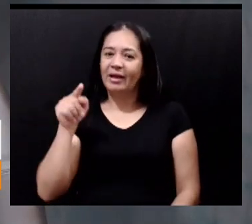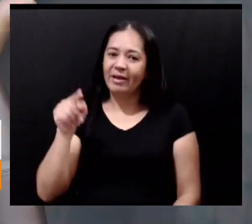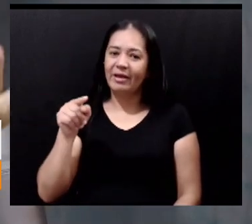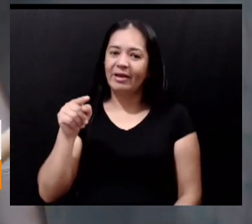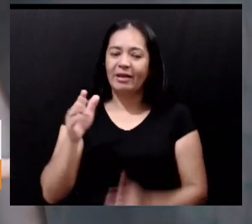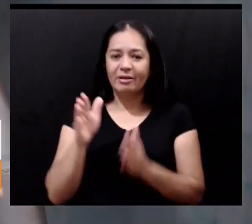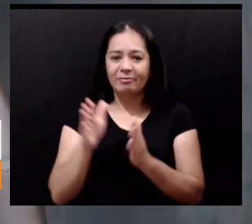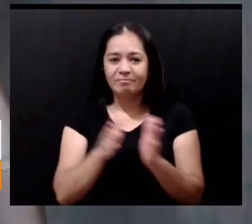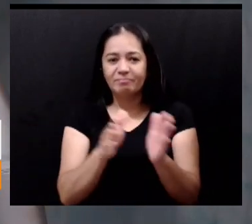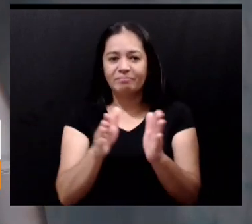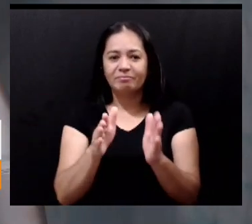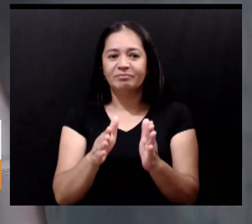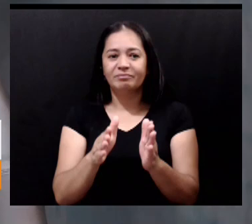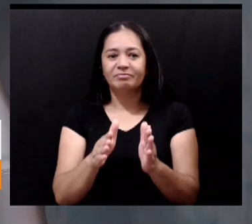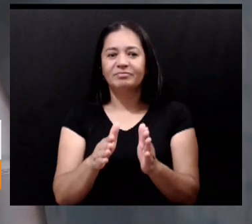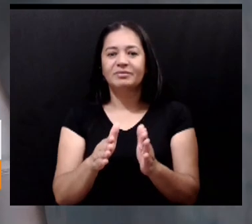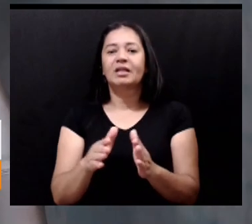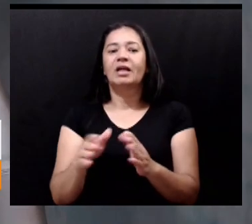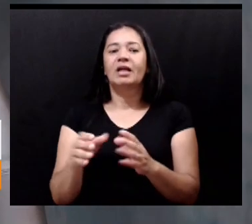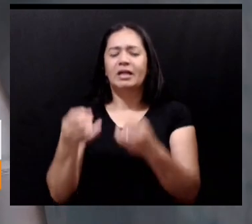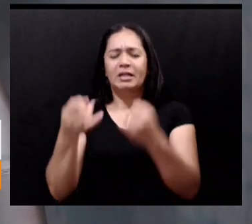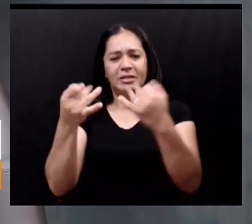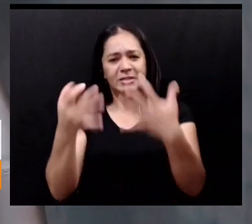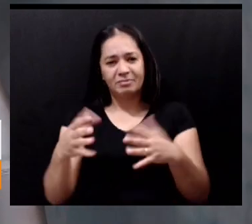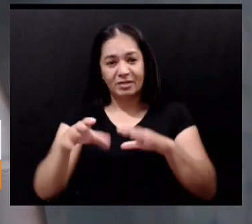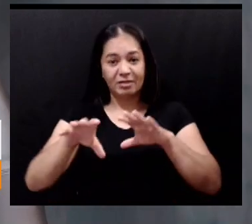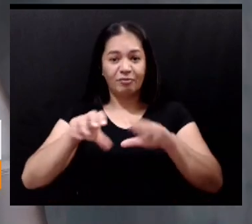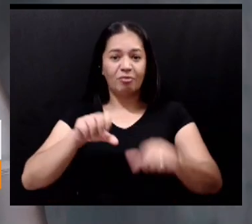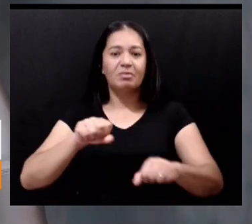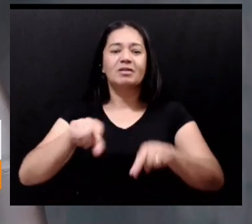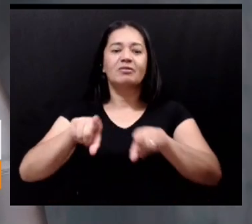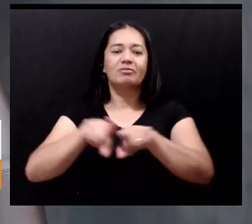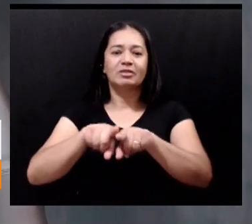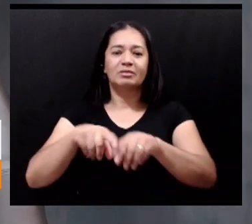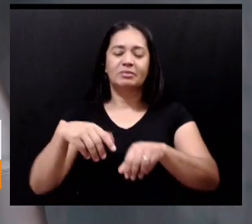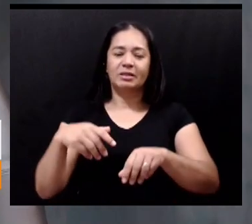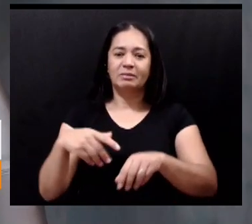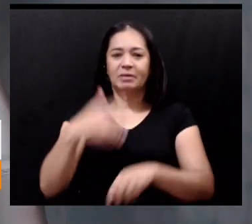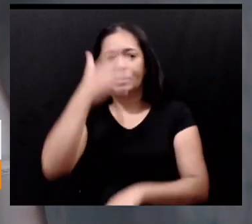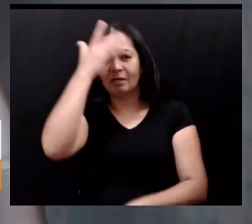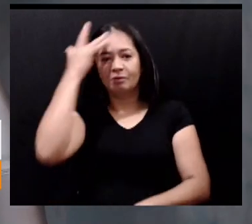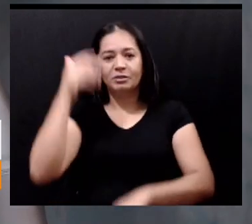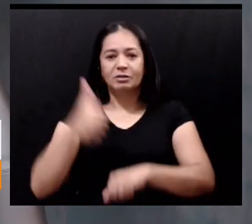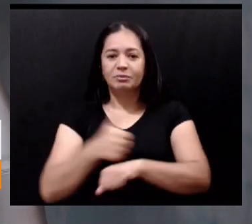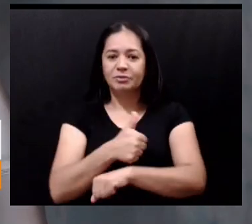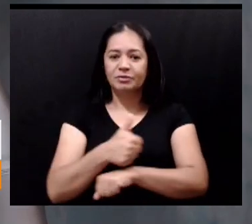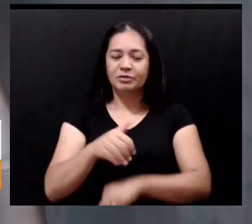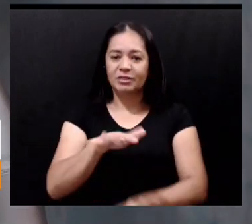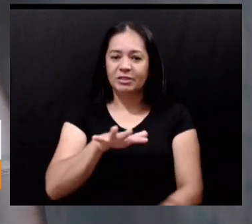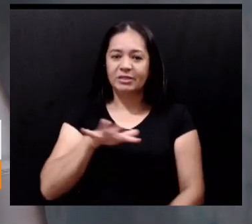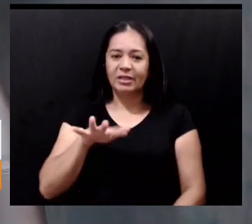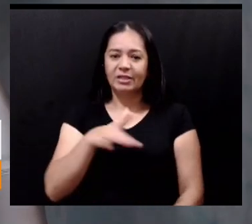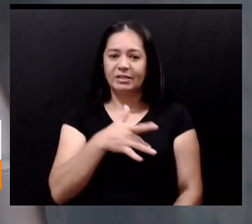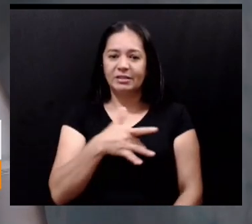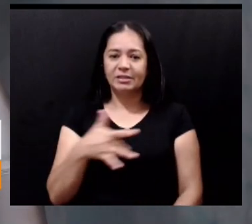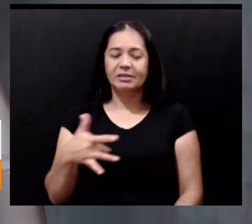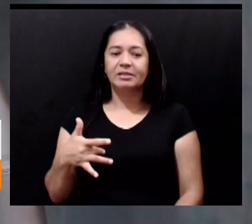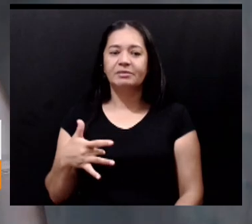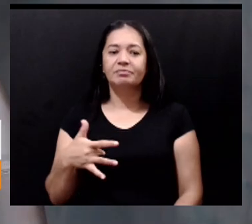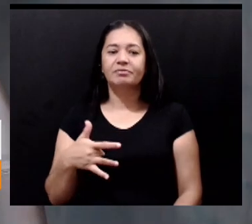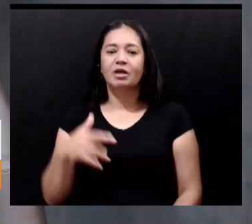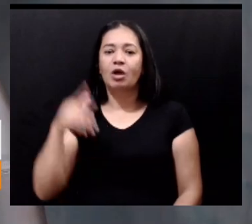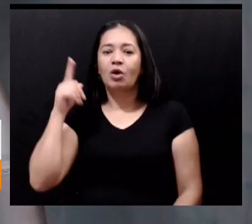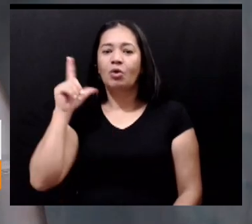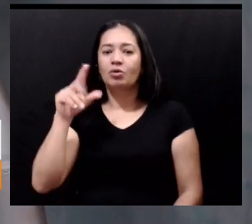Luto traz essa formação também para profissionais da saúde terem esse olhar voltado